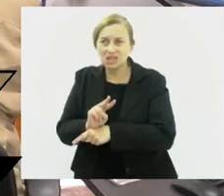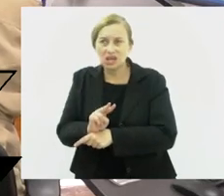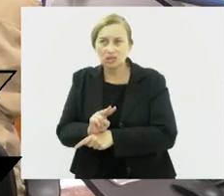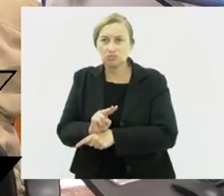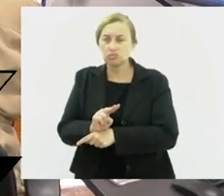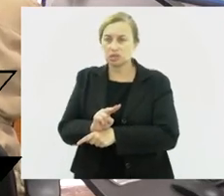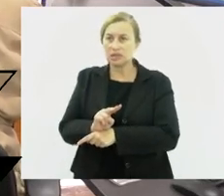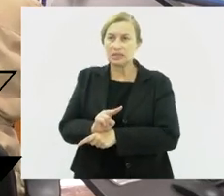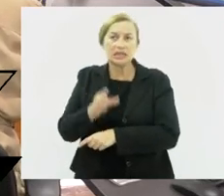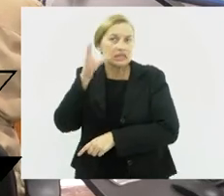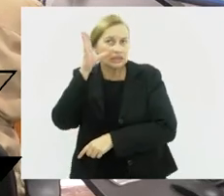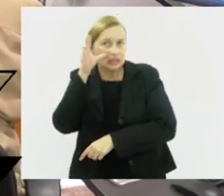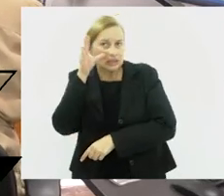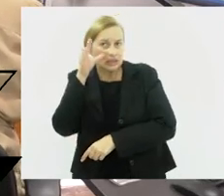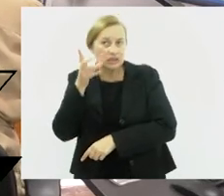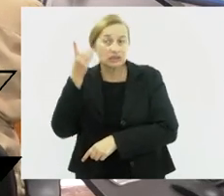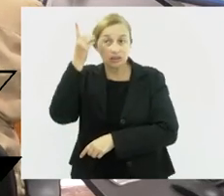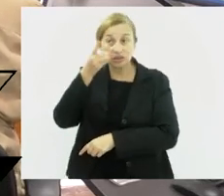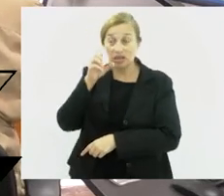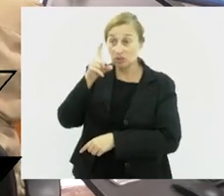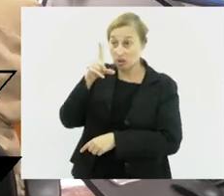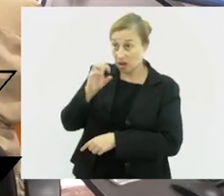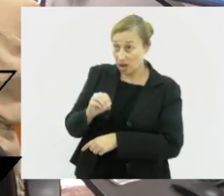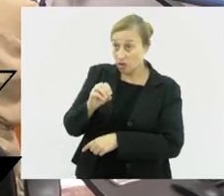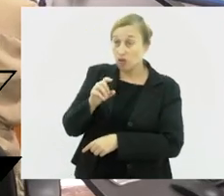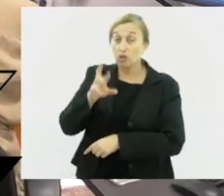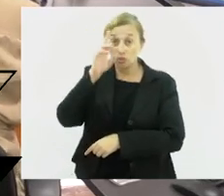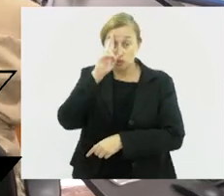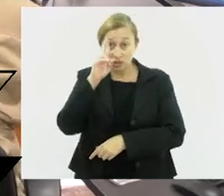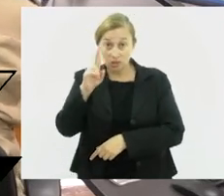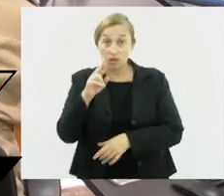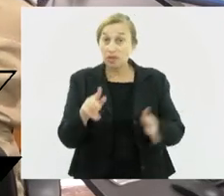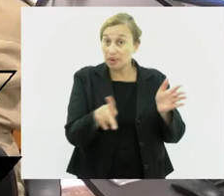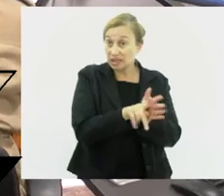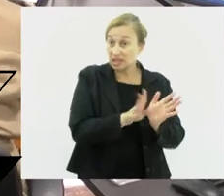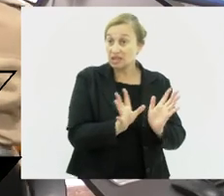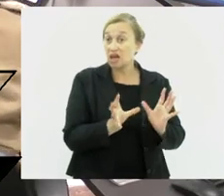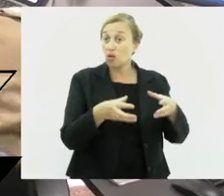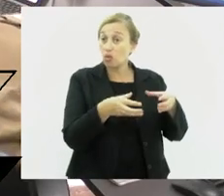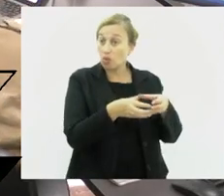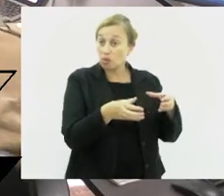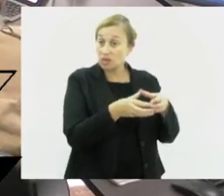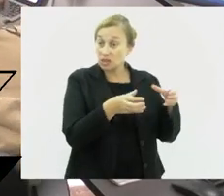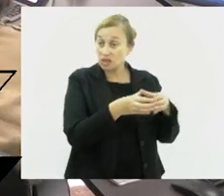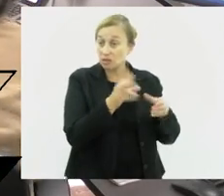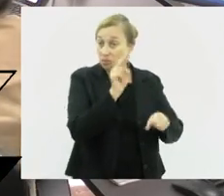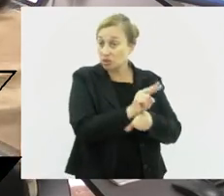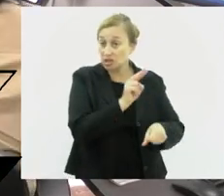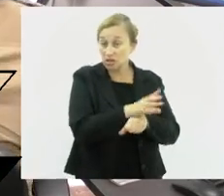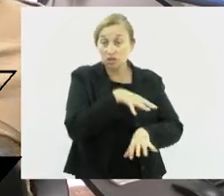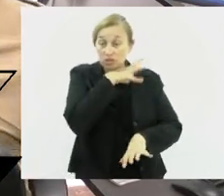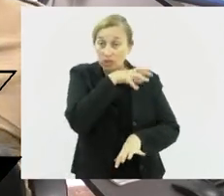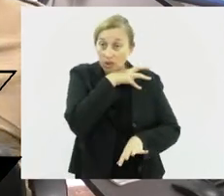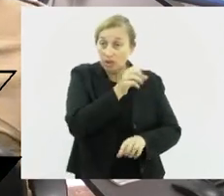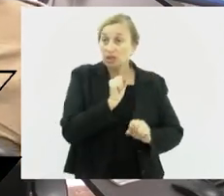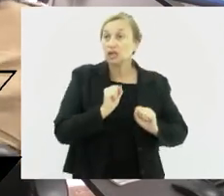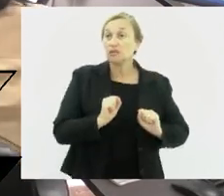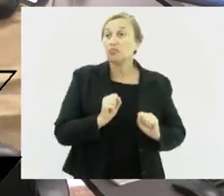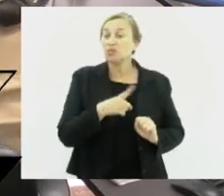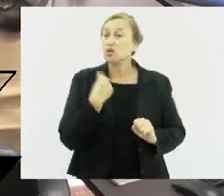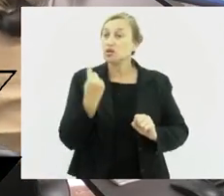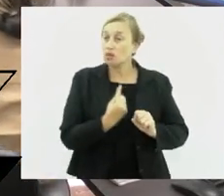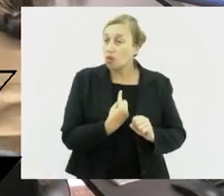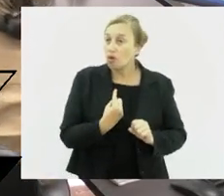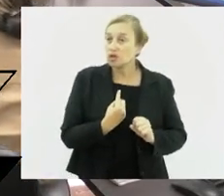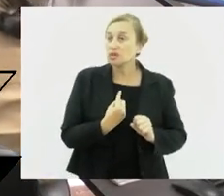interessante, deputado Léo Vieira, Vossa Excelência que preside a comissão, nós sugerirmos e apertarmos para se